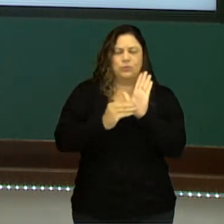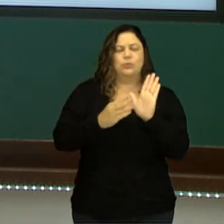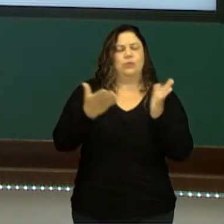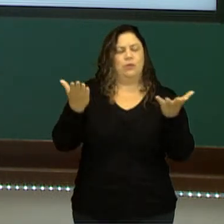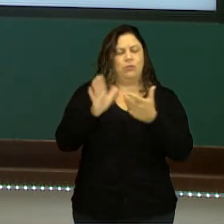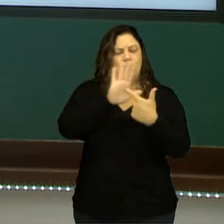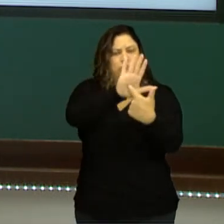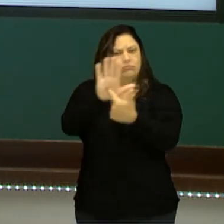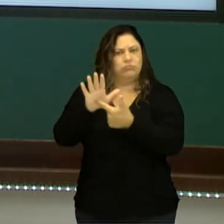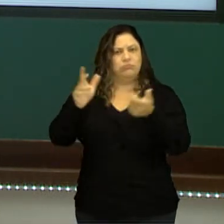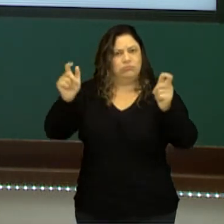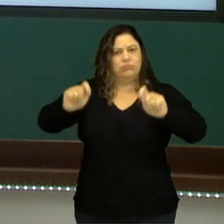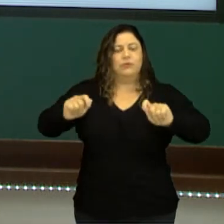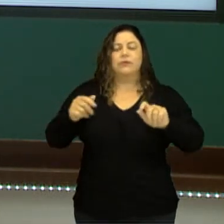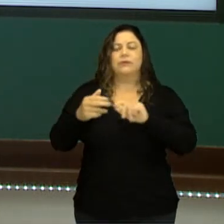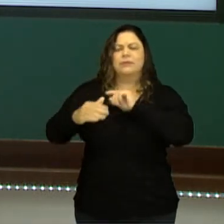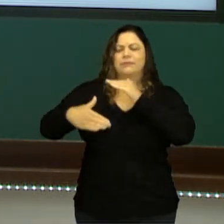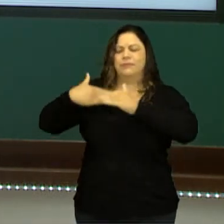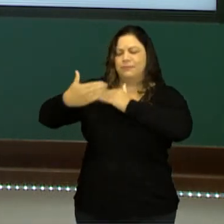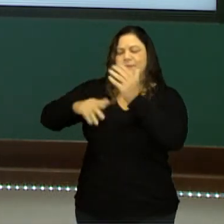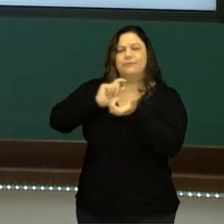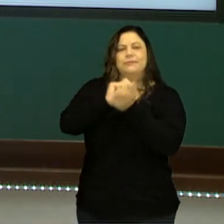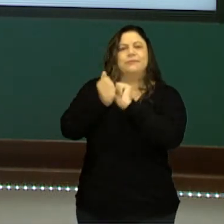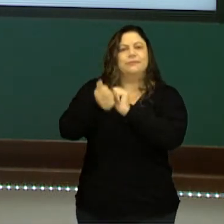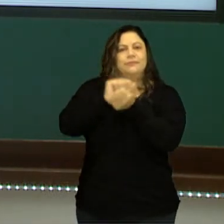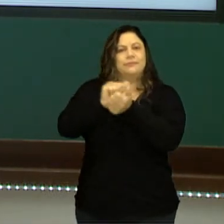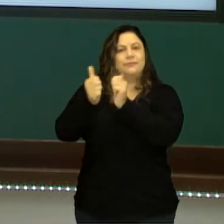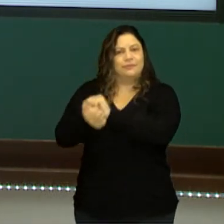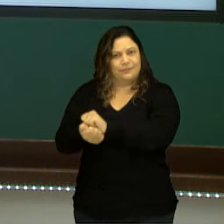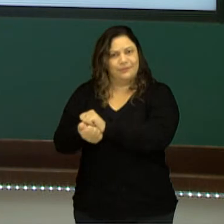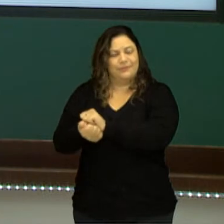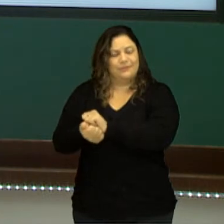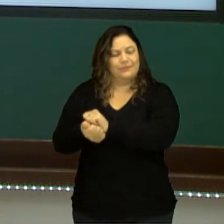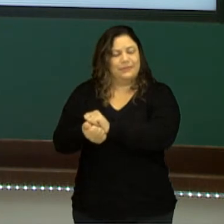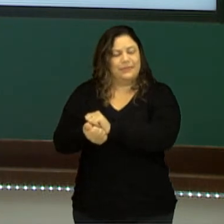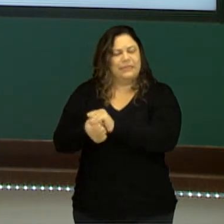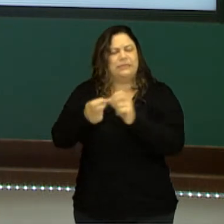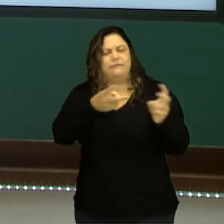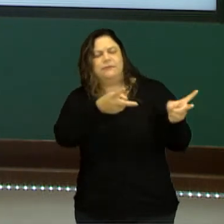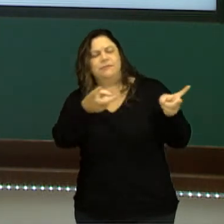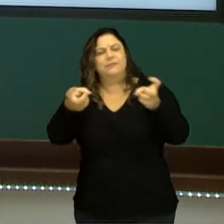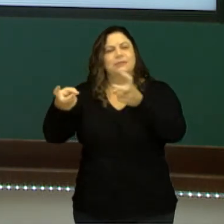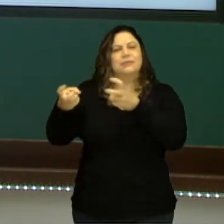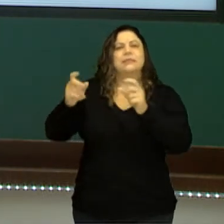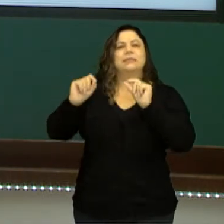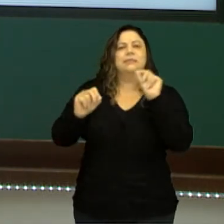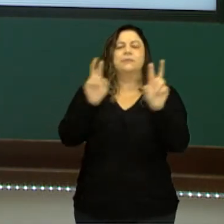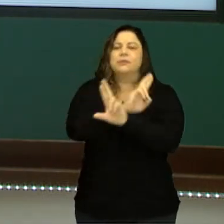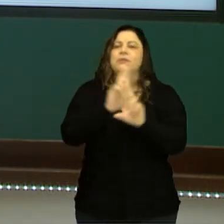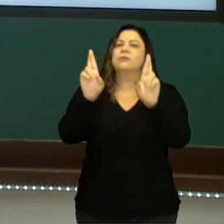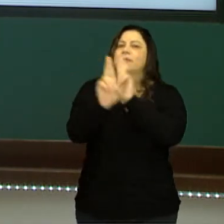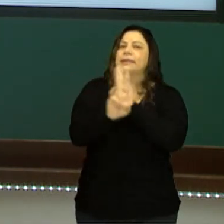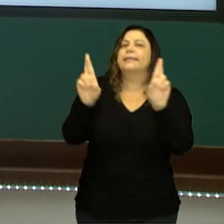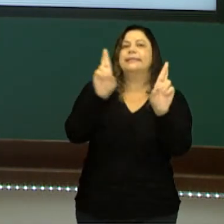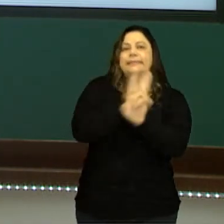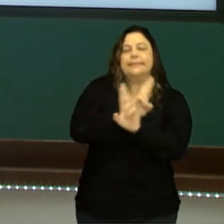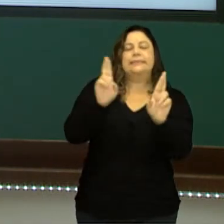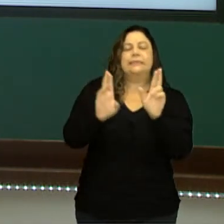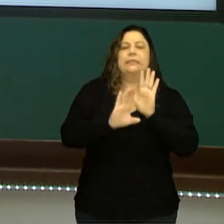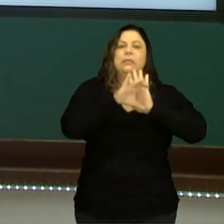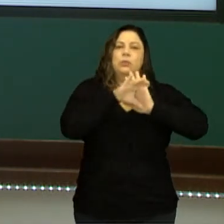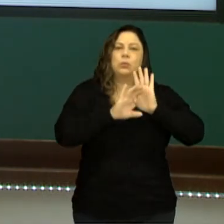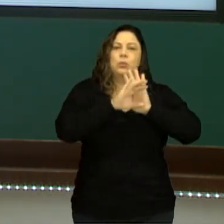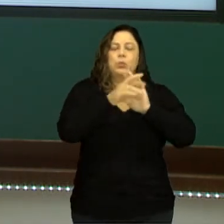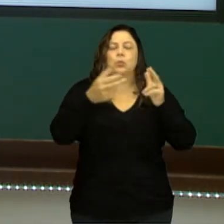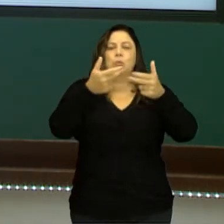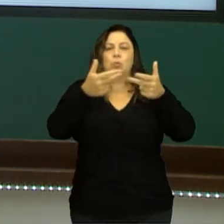trabalhado e você vai montando o seu mapa mental e você vai percebendo, né, as relações entre um conceito